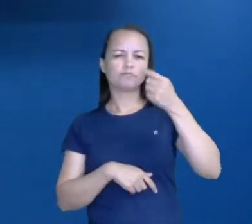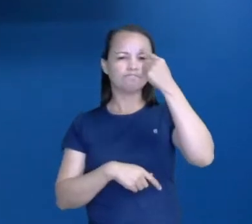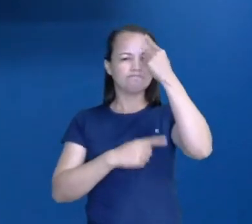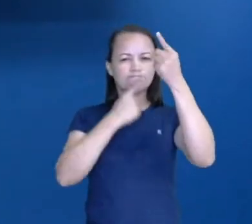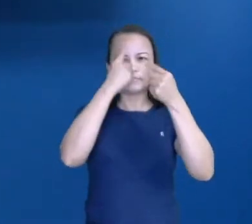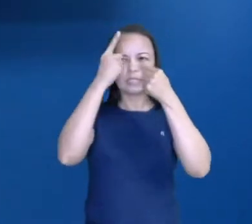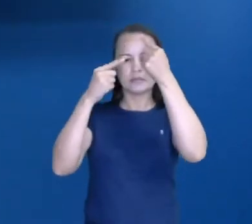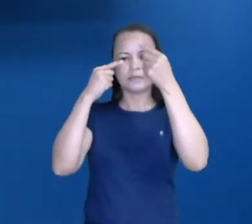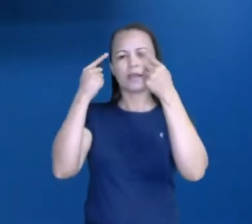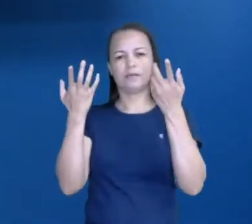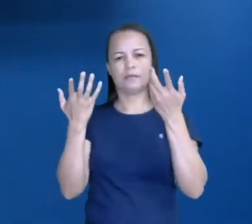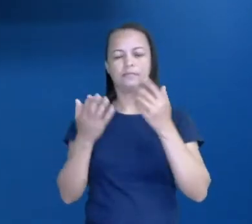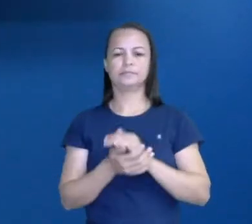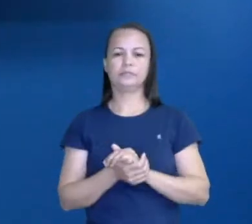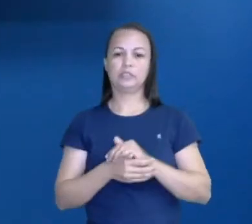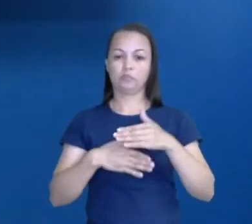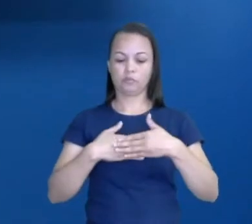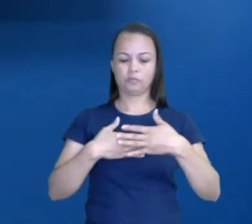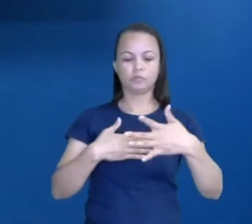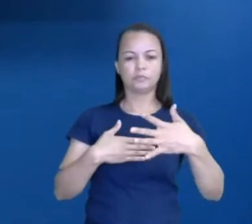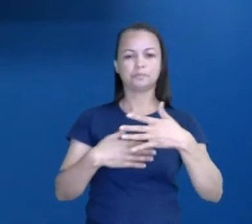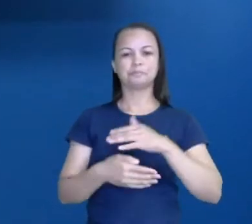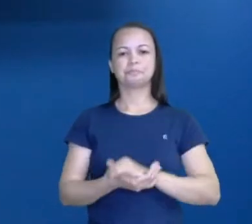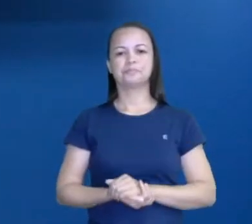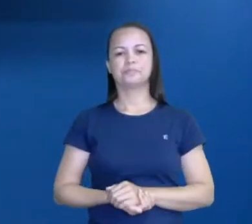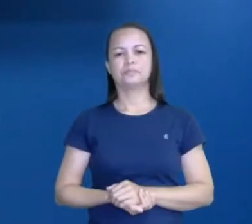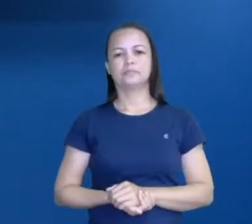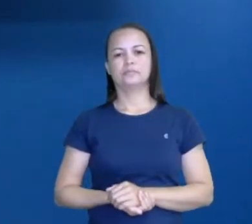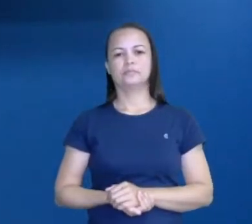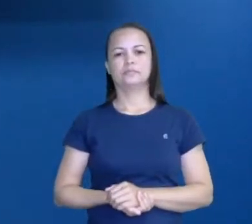dela. Vamos prosseguir, né, gente?